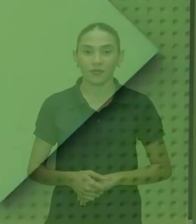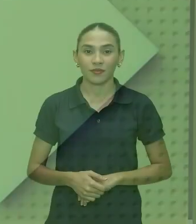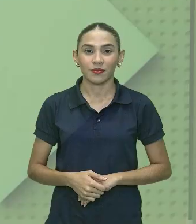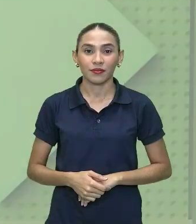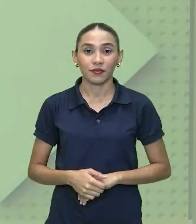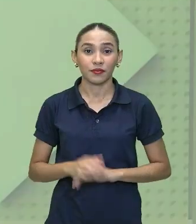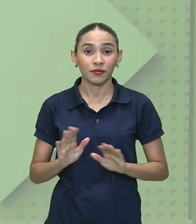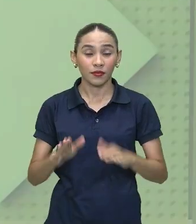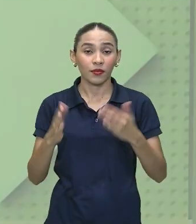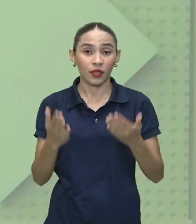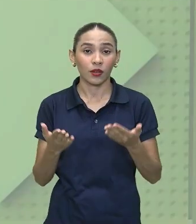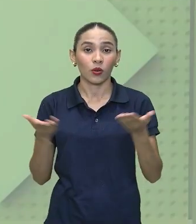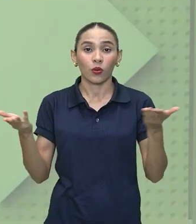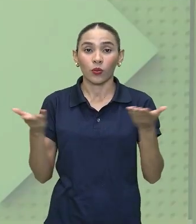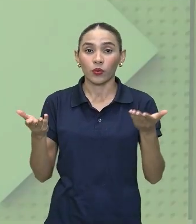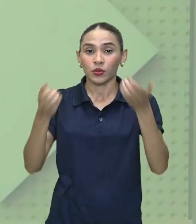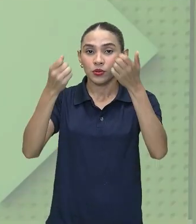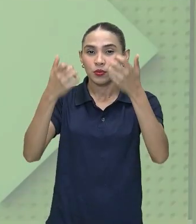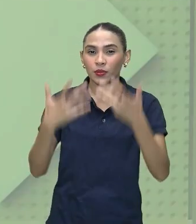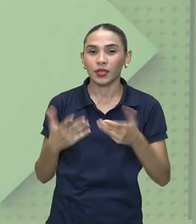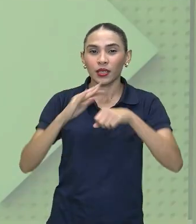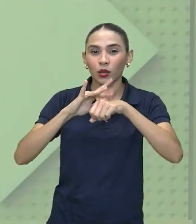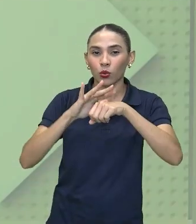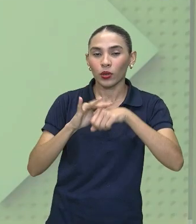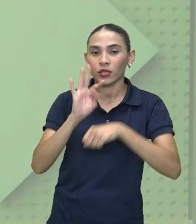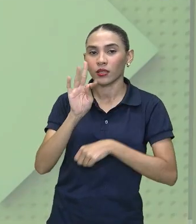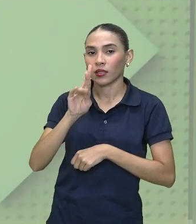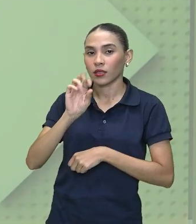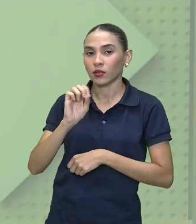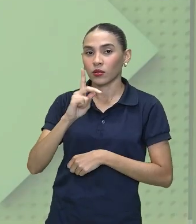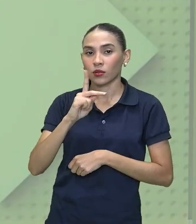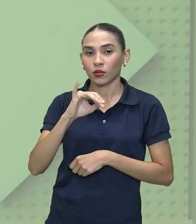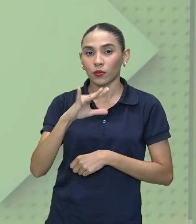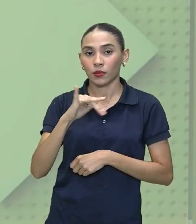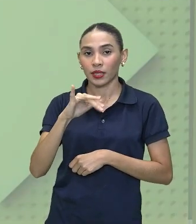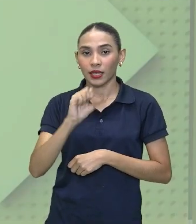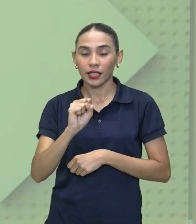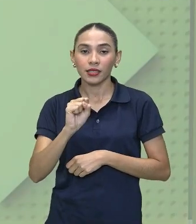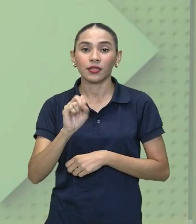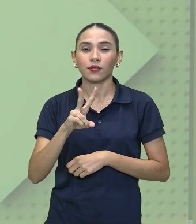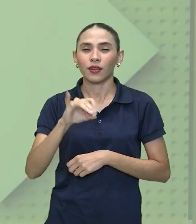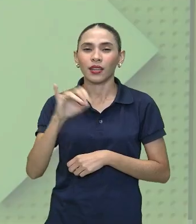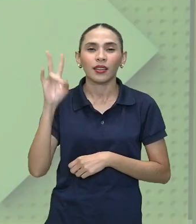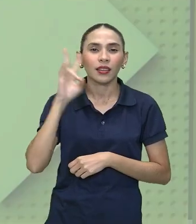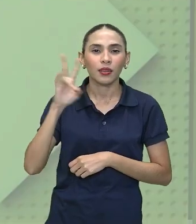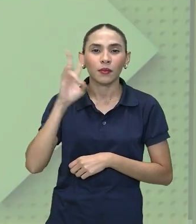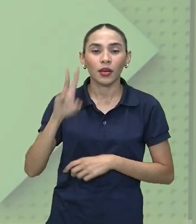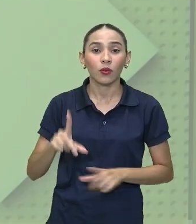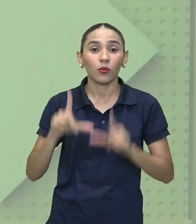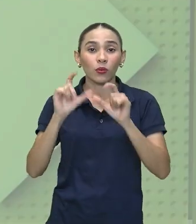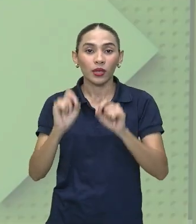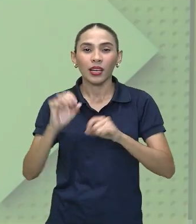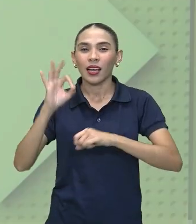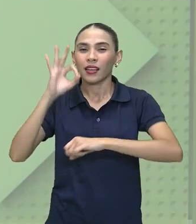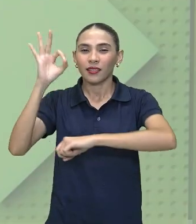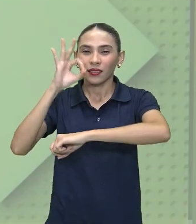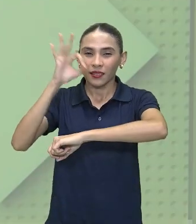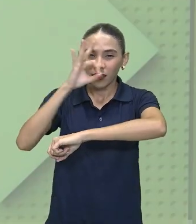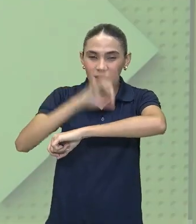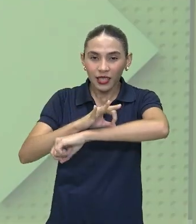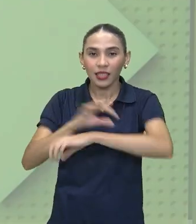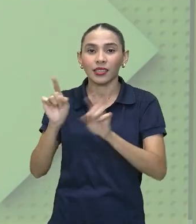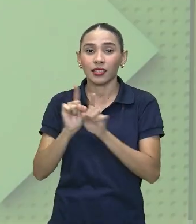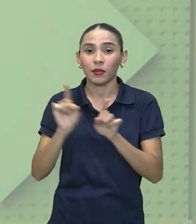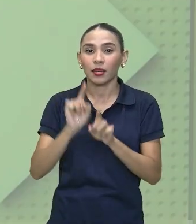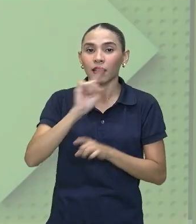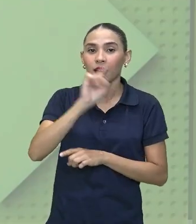E quando a gente fala em doenças tropicais, a gente logo lembra de dengue, de zika,